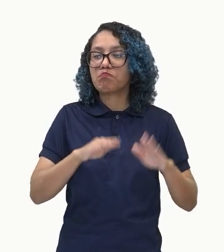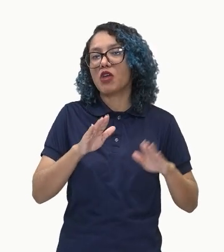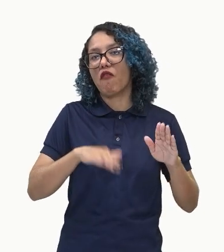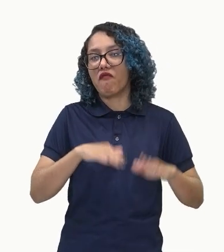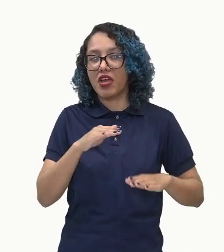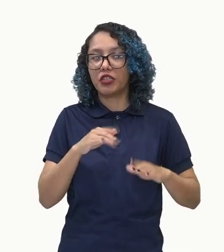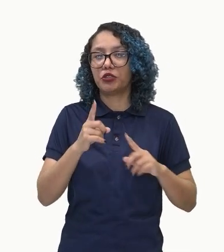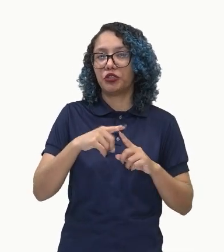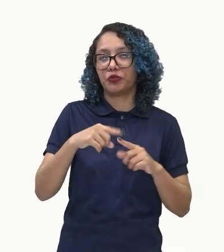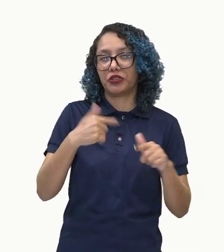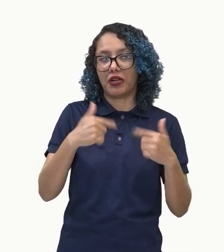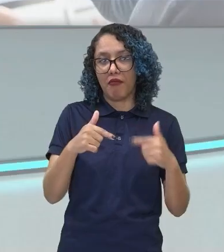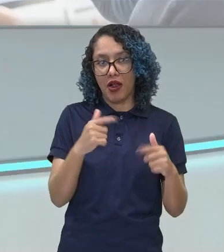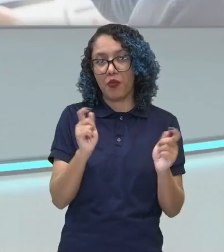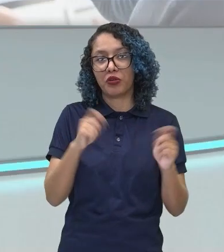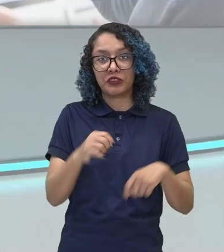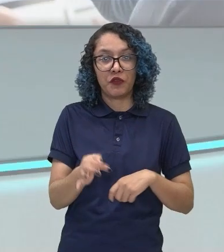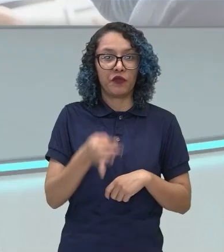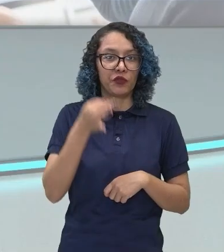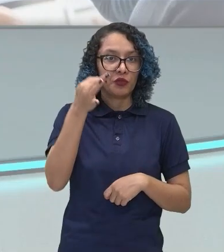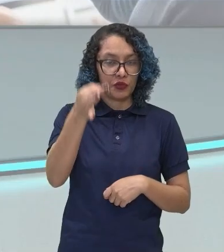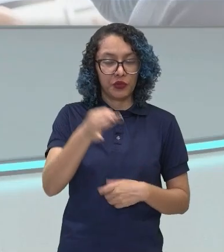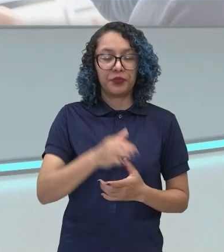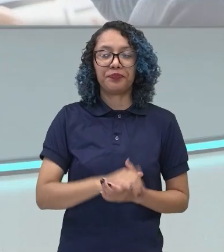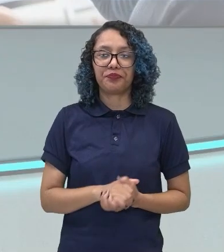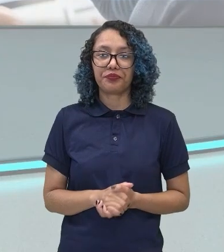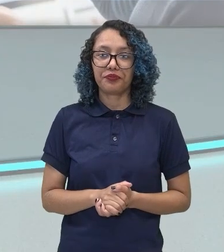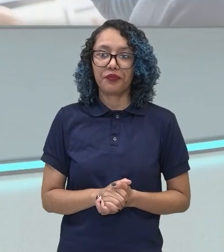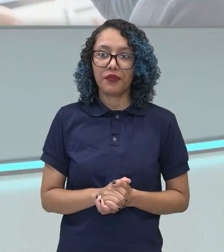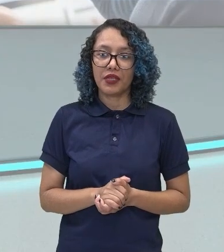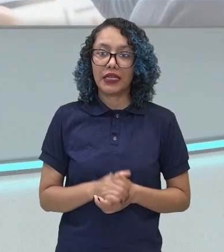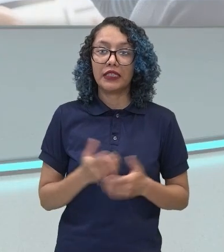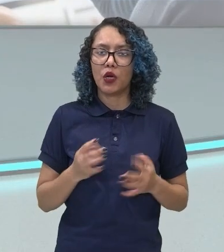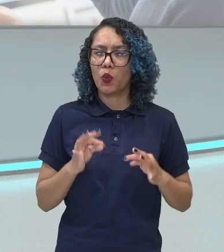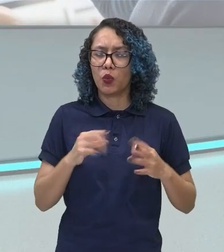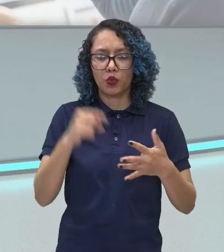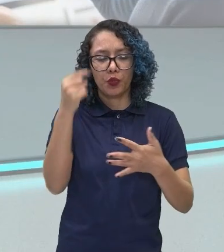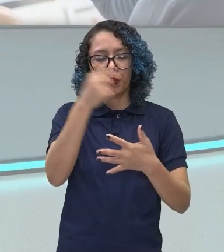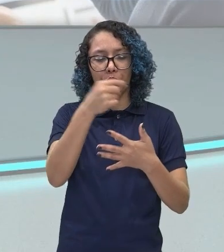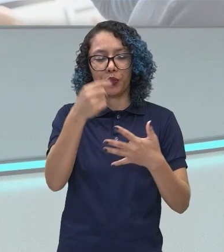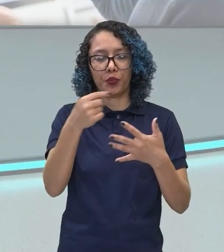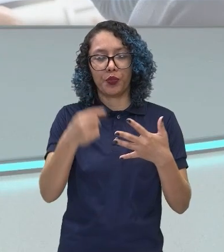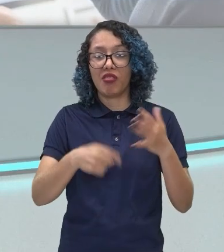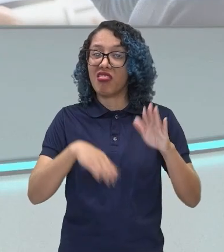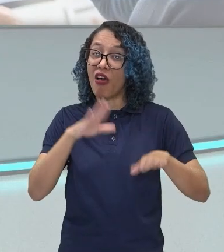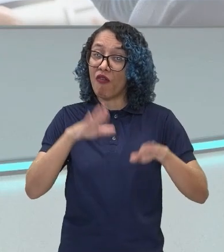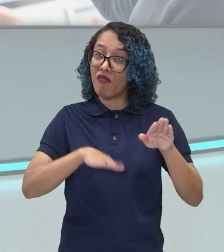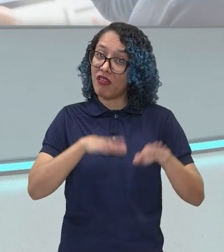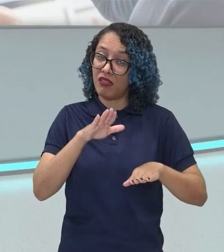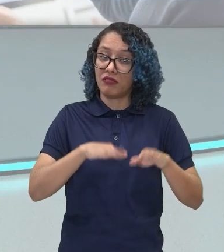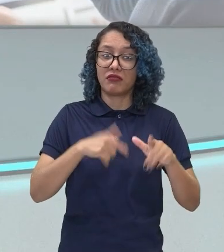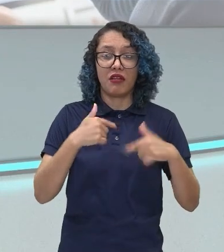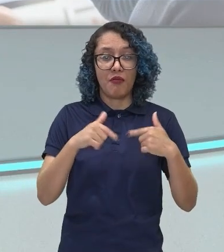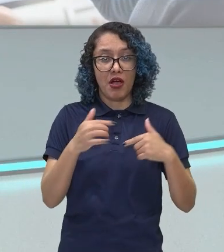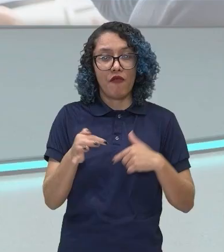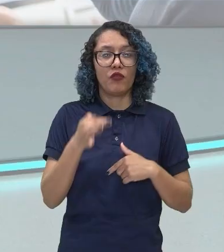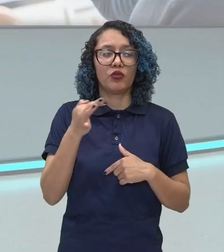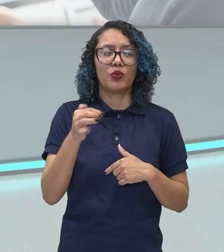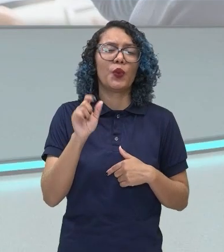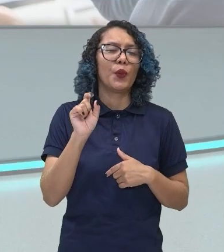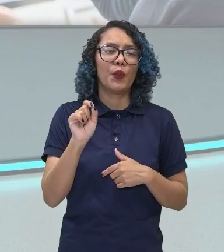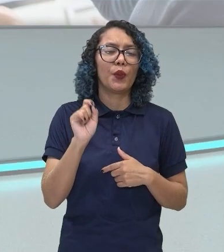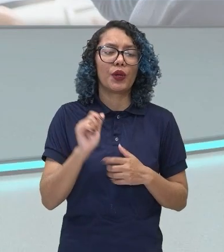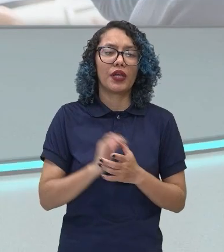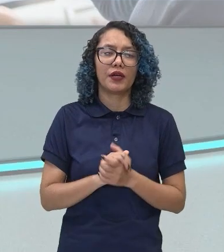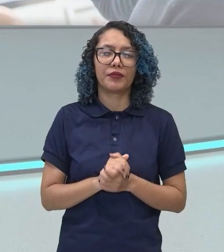ao trabalho do futuro. Repare que todos esses exemplos que nós trouxemos ali de possíveis trabalhos, né, do futuro,